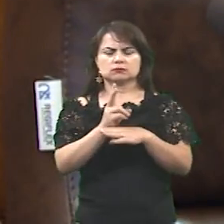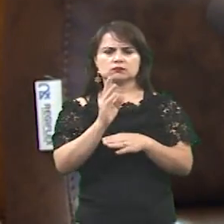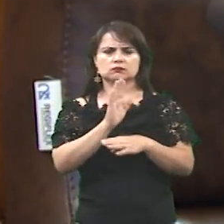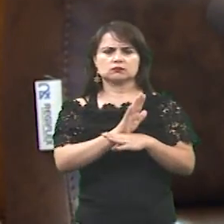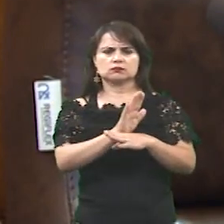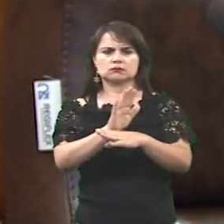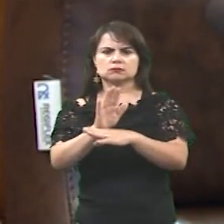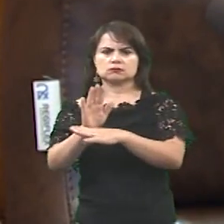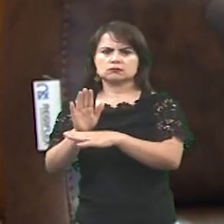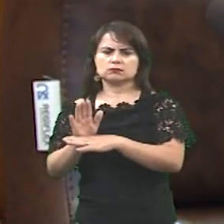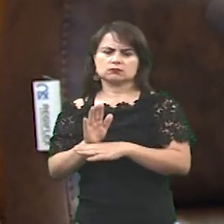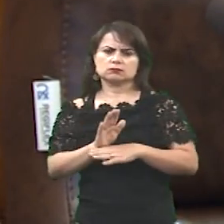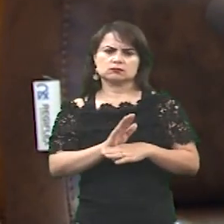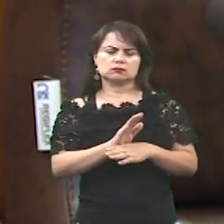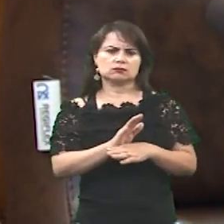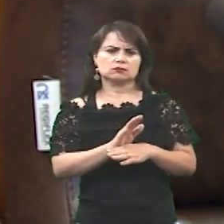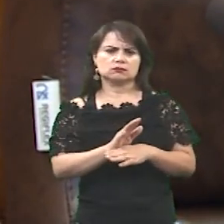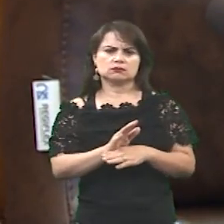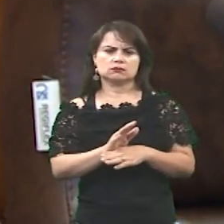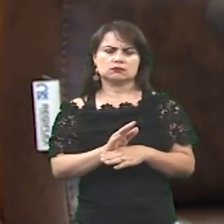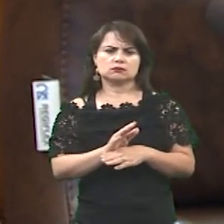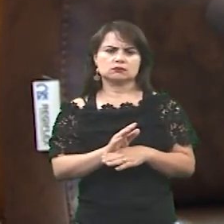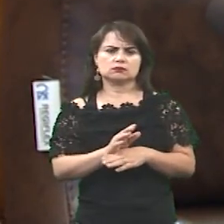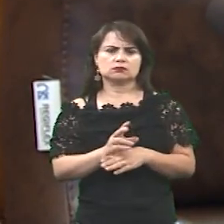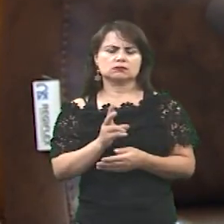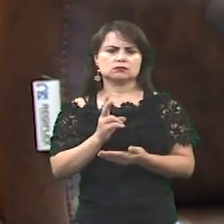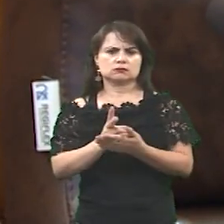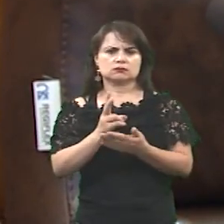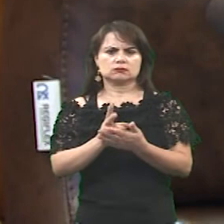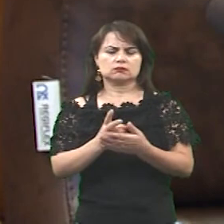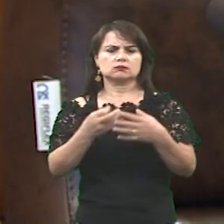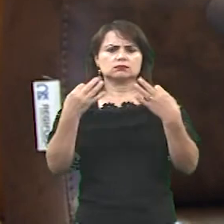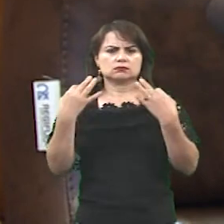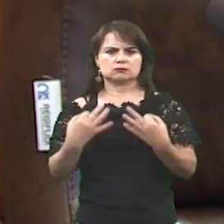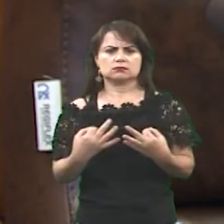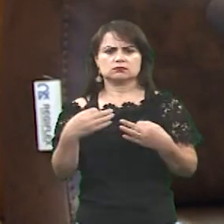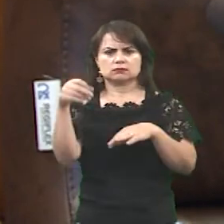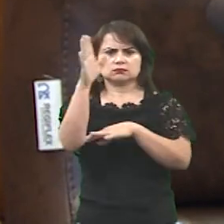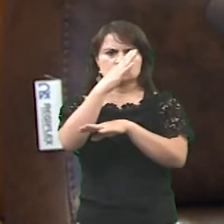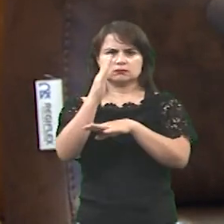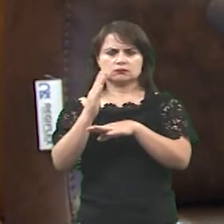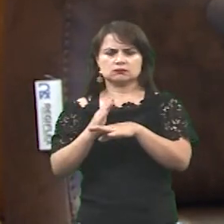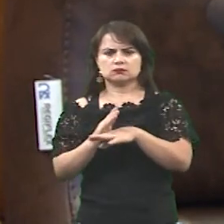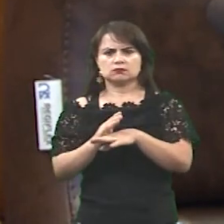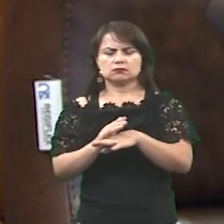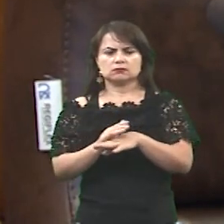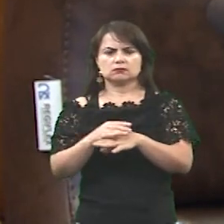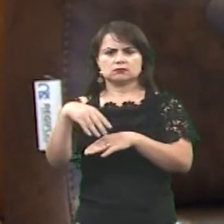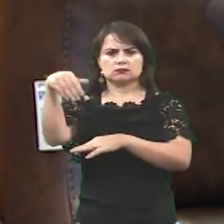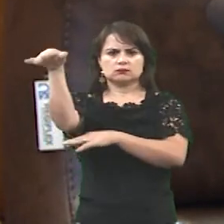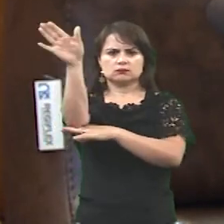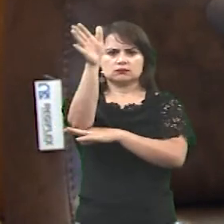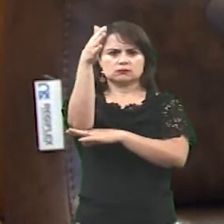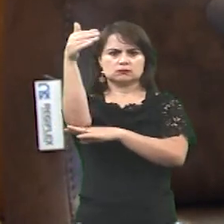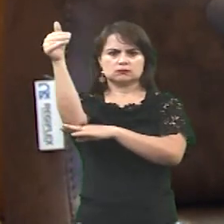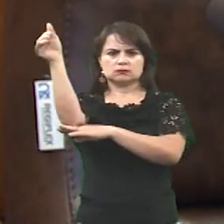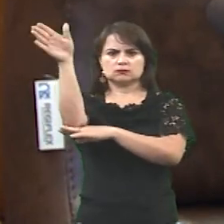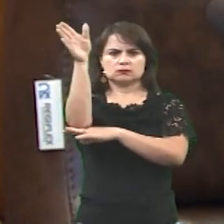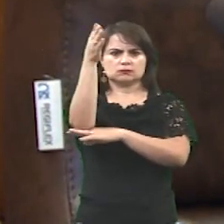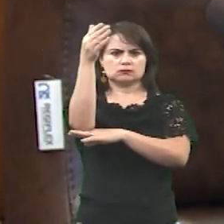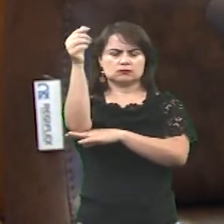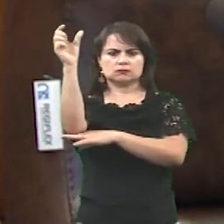como nós falamos por aí, colocar ordem no Brasil. Está lá na nossa bandeira, ordem